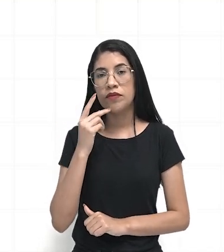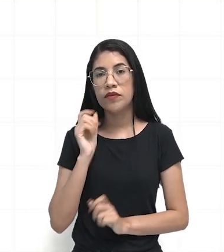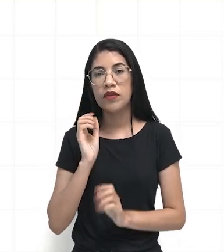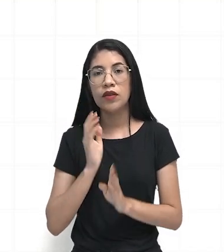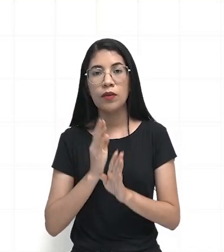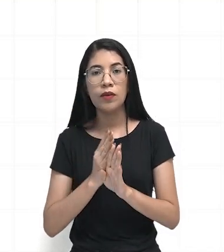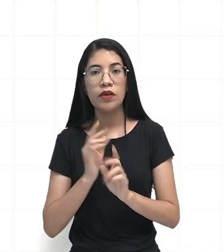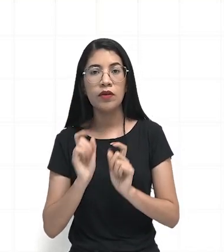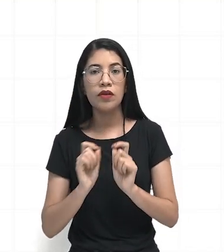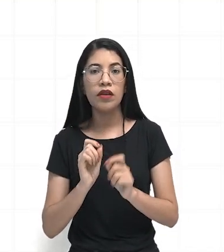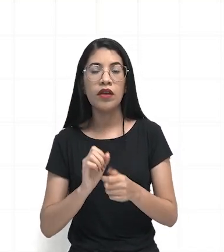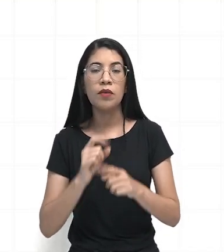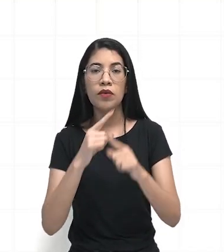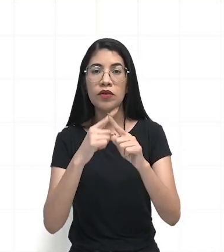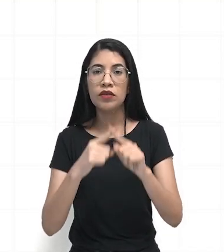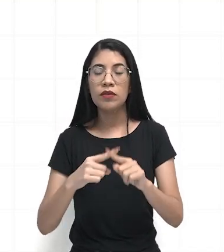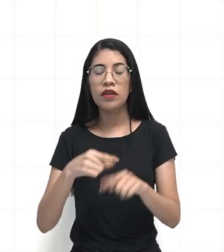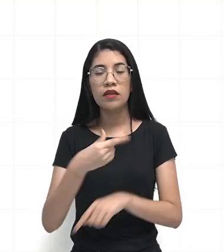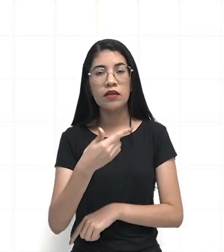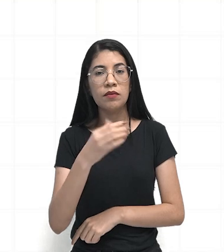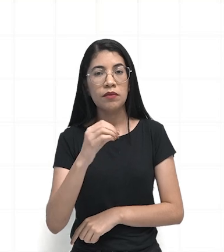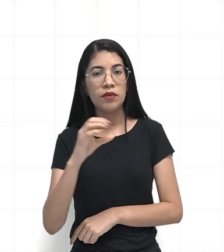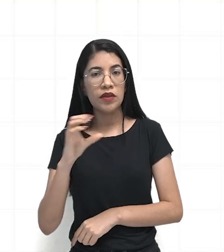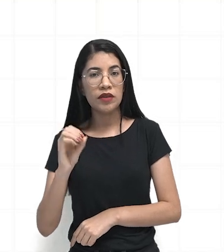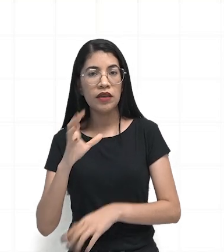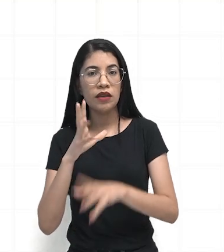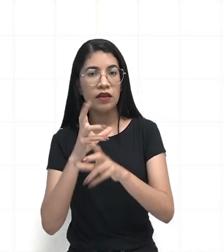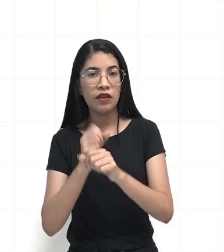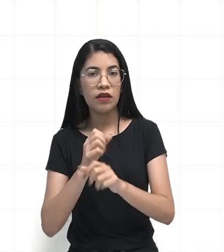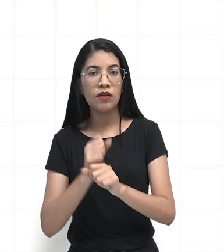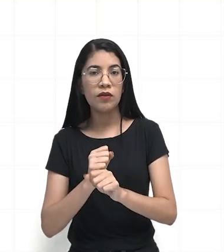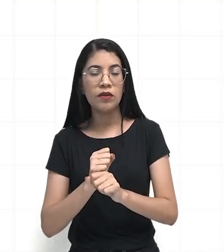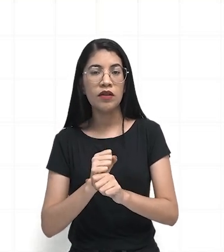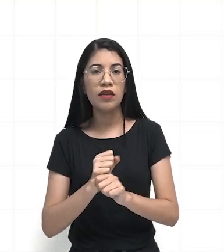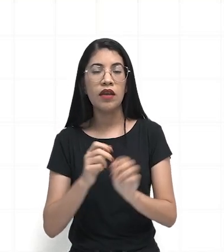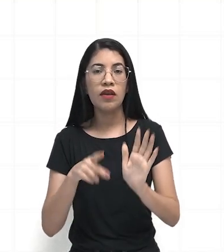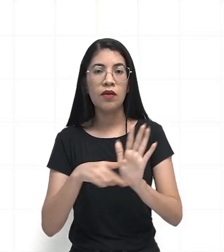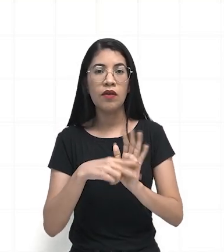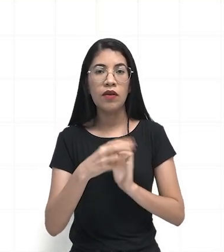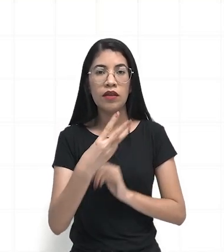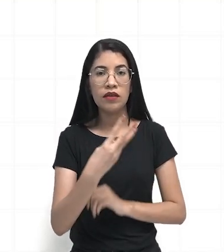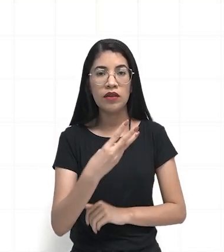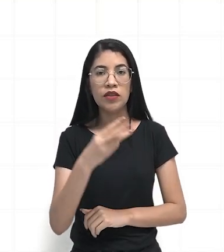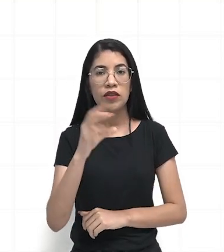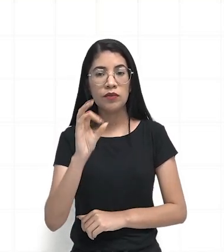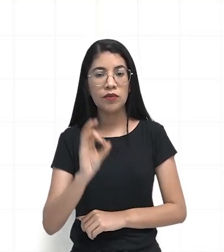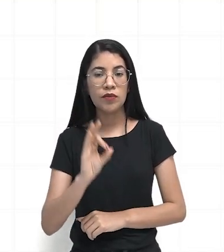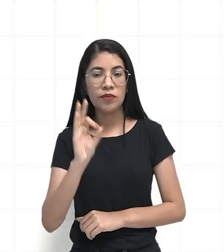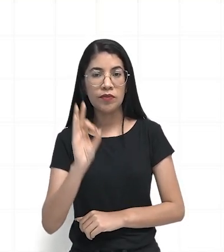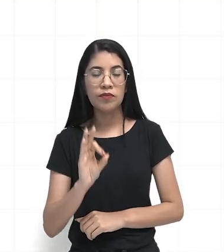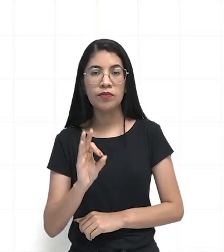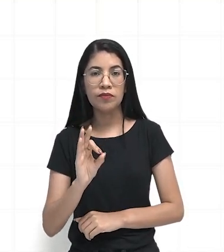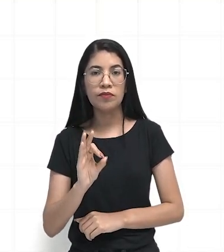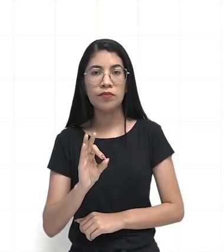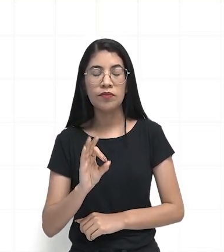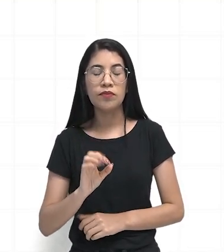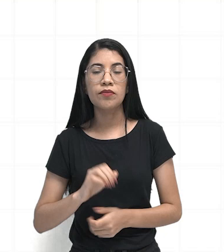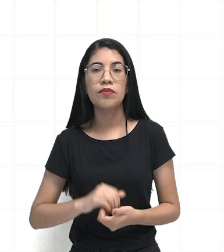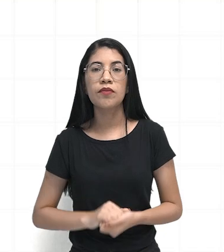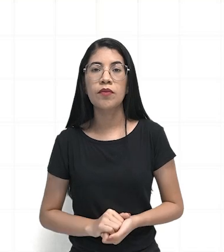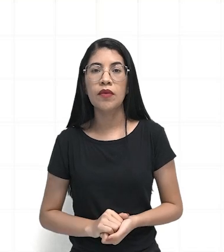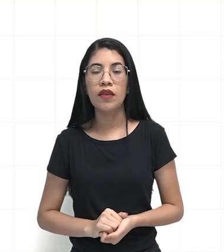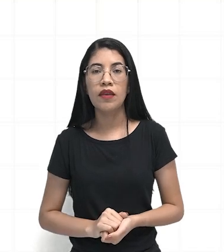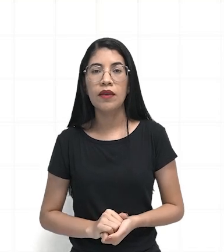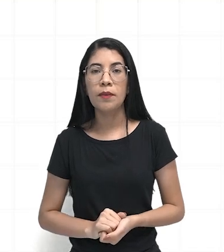vai multiplicar por 100. E isso vai ser igual a 3%, tá? Arredondando somente para um número